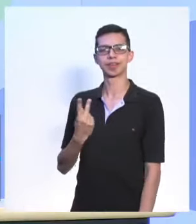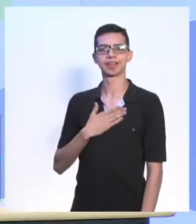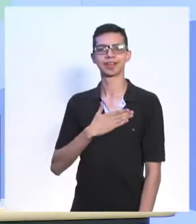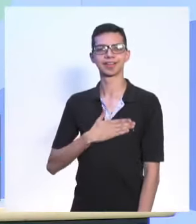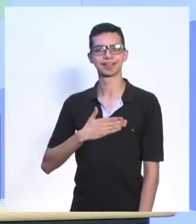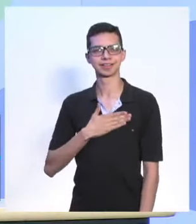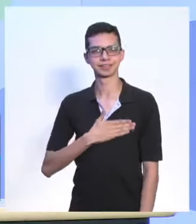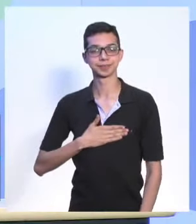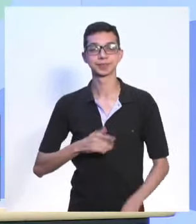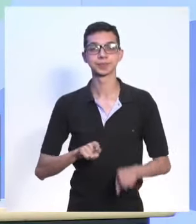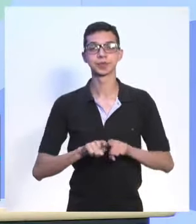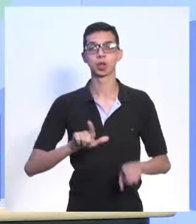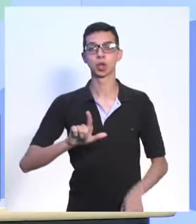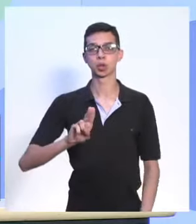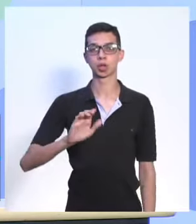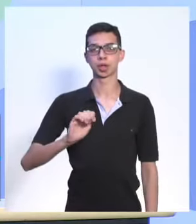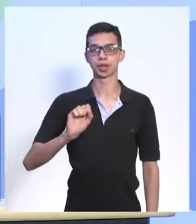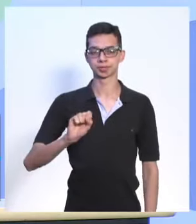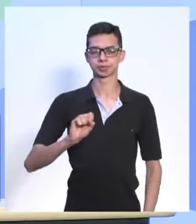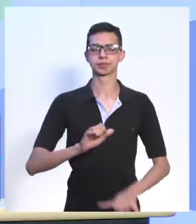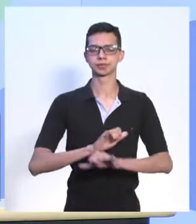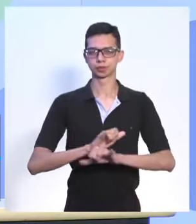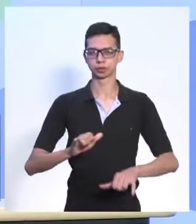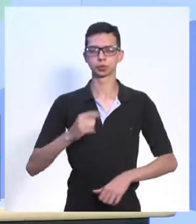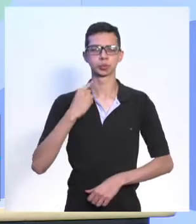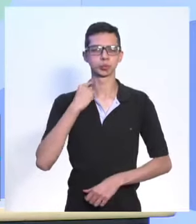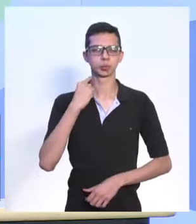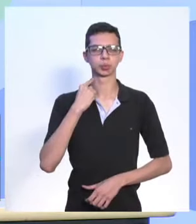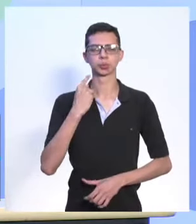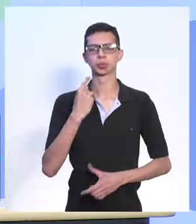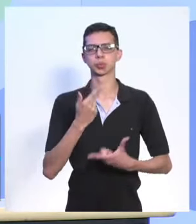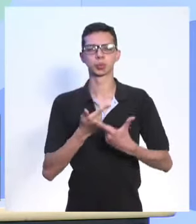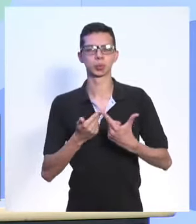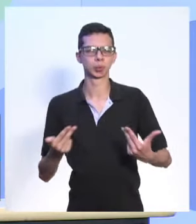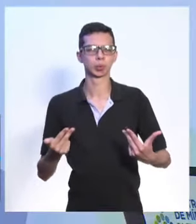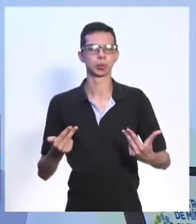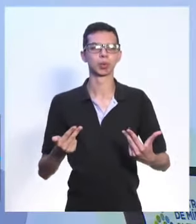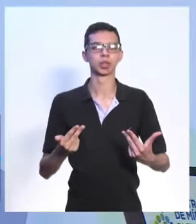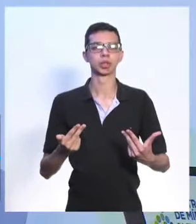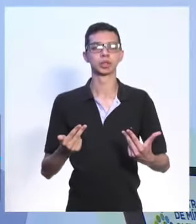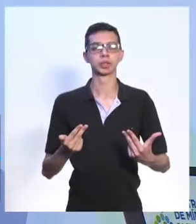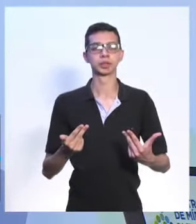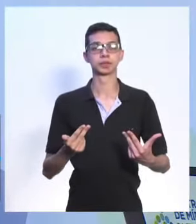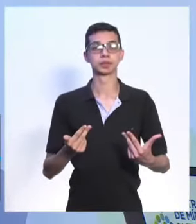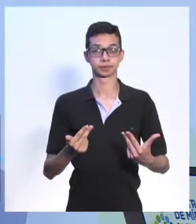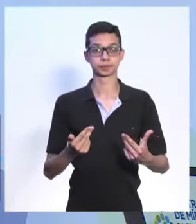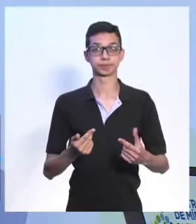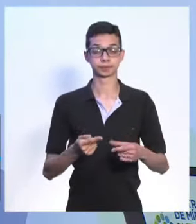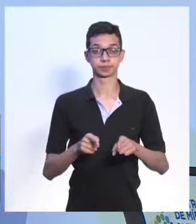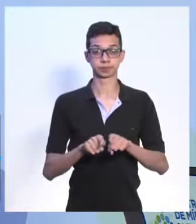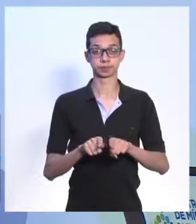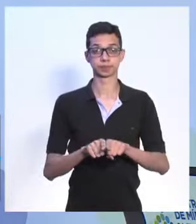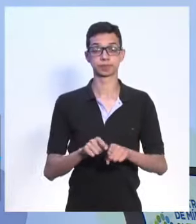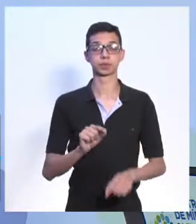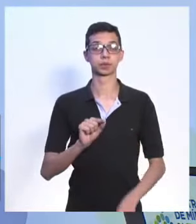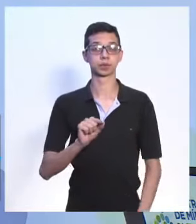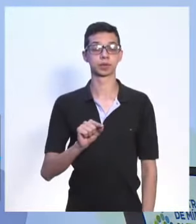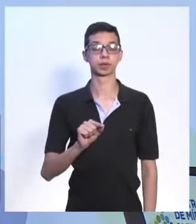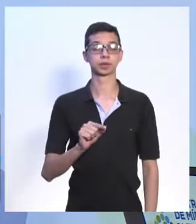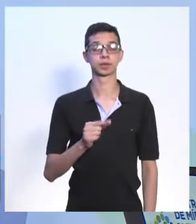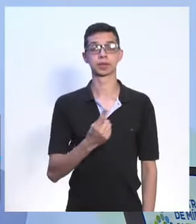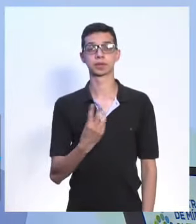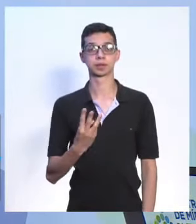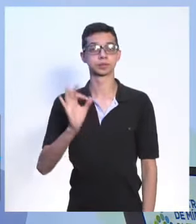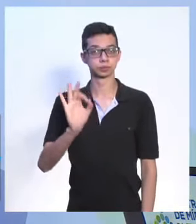pollution of nature, e aí a segunda ele respondeu 13% ou 7%, eu acho. Então, a poluição da natureza. 13%,